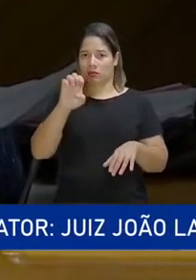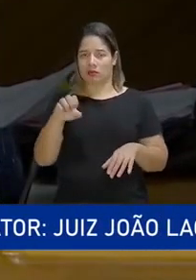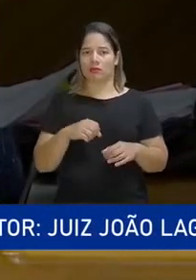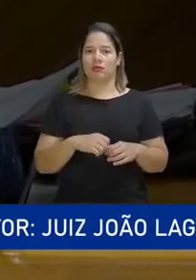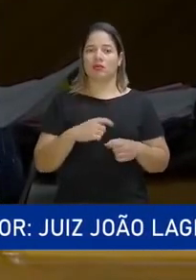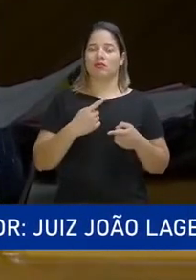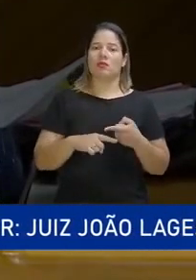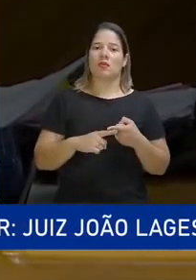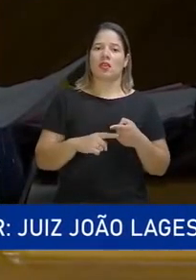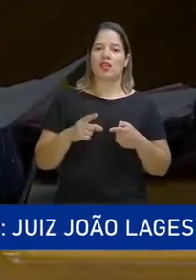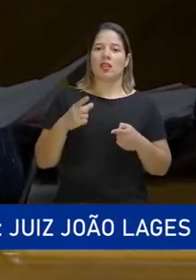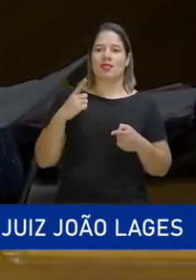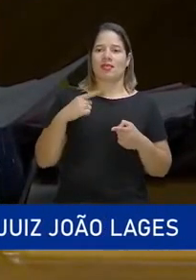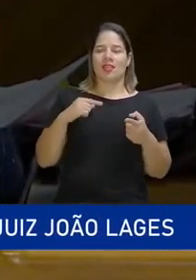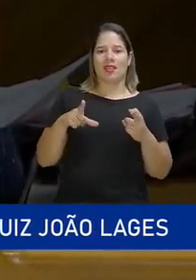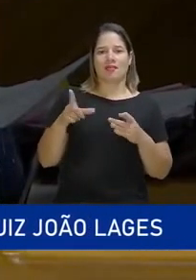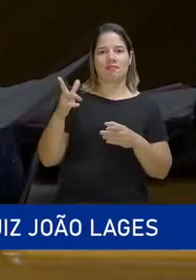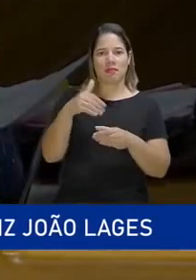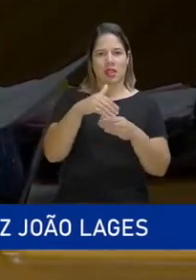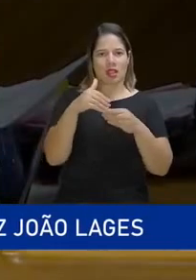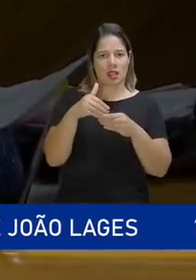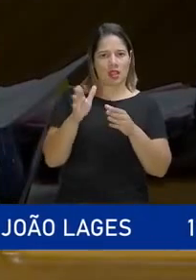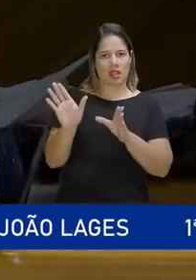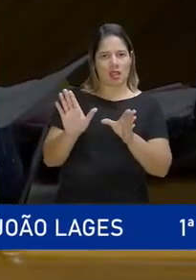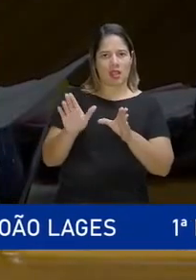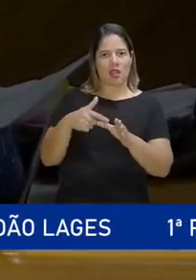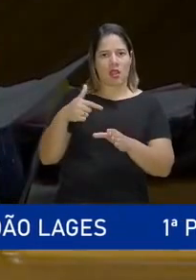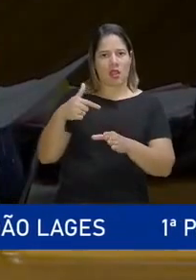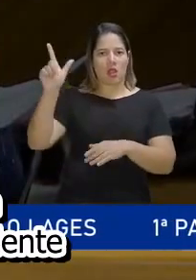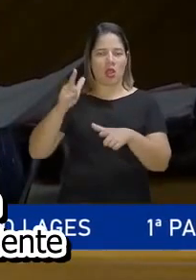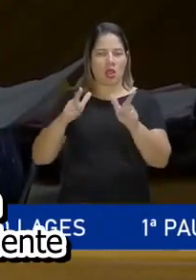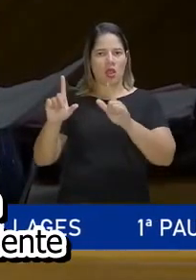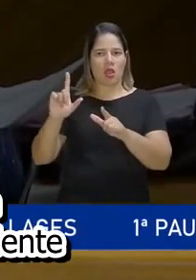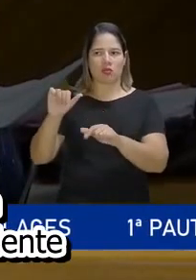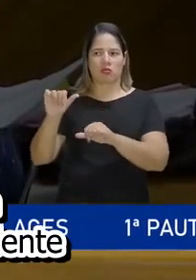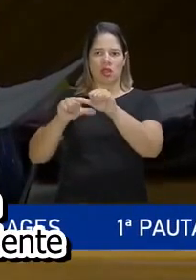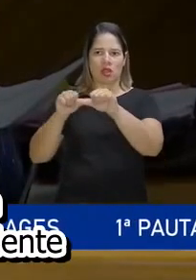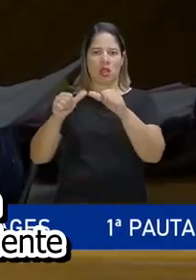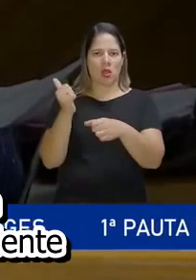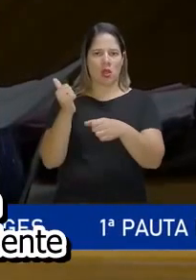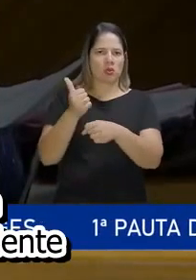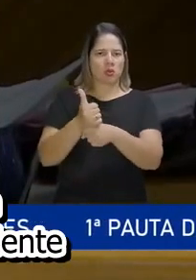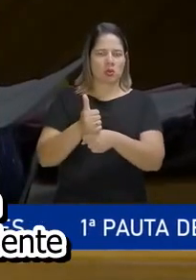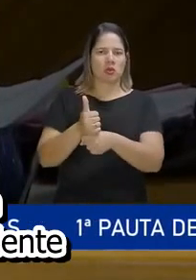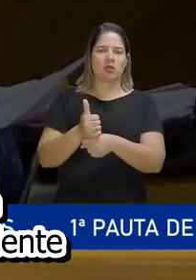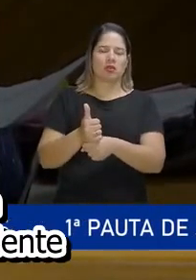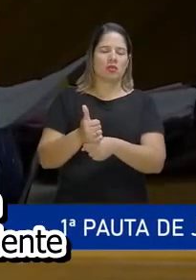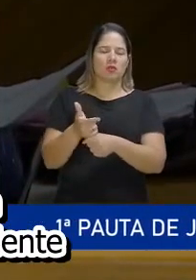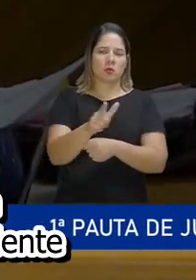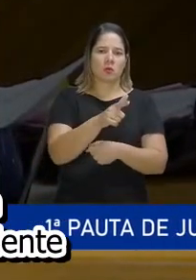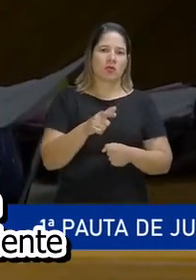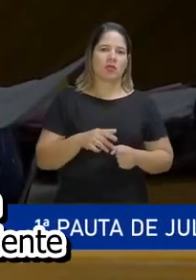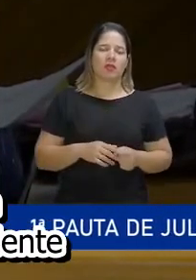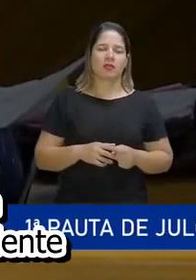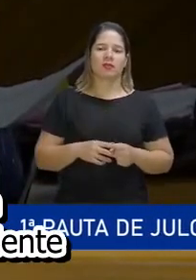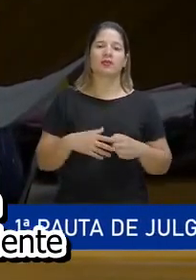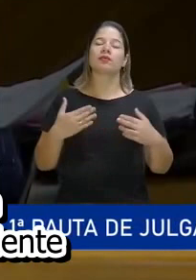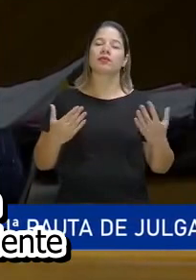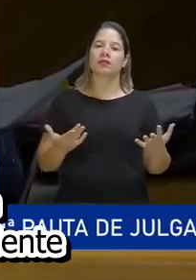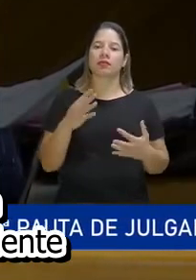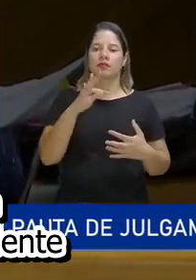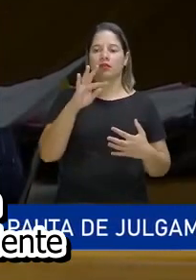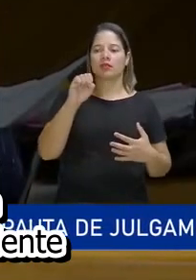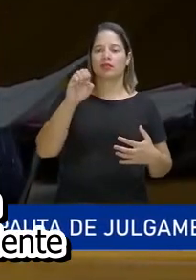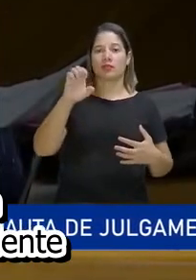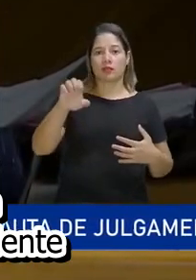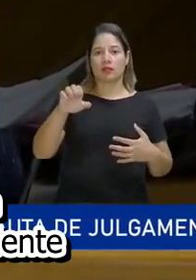eletivo a reivindicado suplente, é lógico. Tanto assim que o TSE tem sua jurisprudência pacificada,